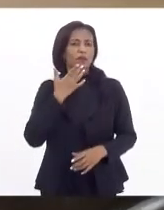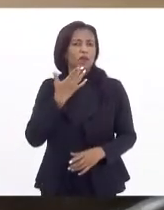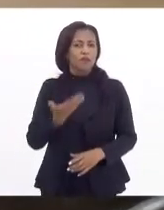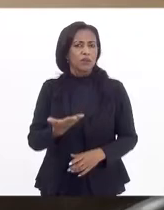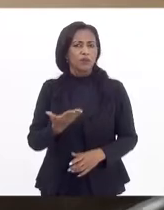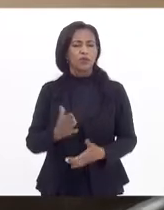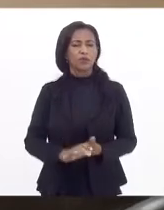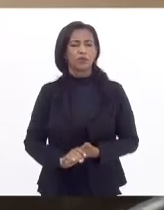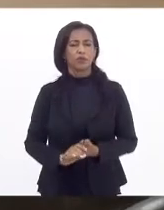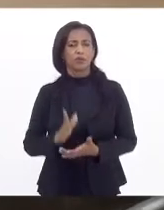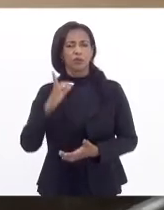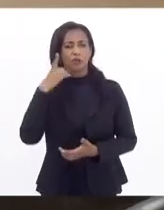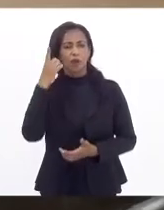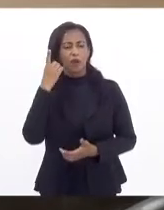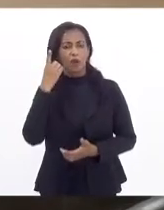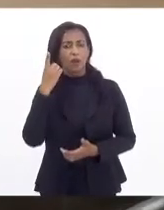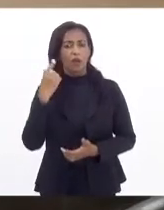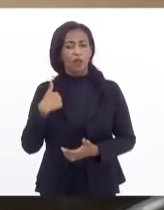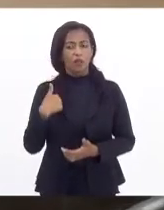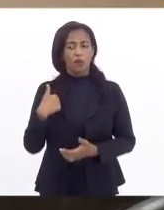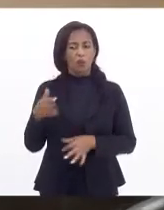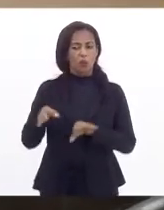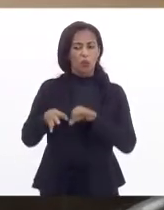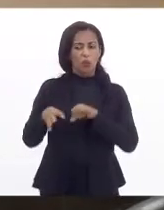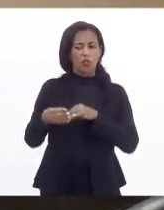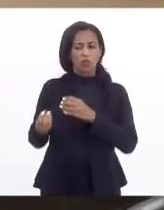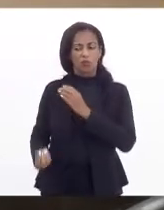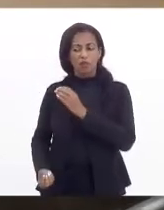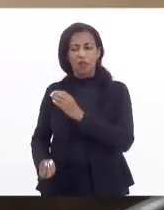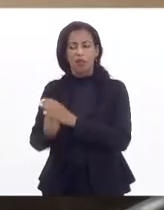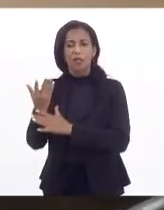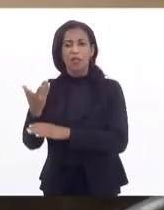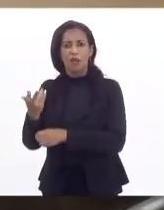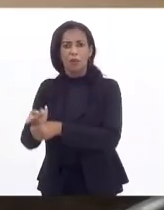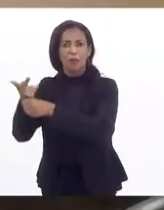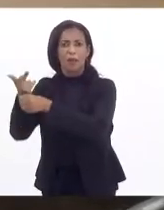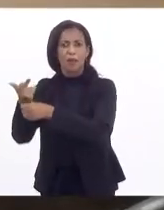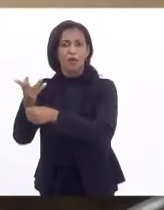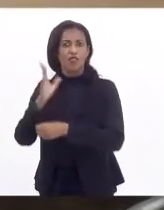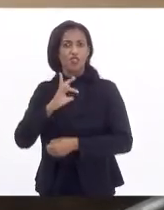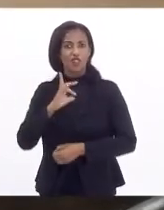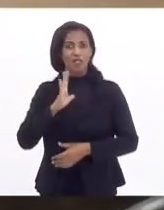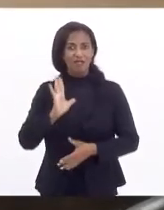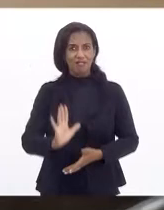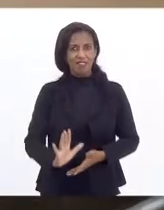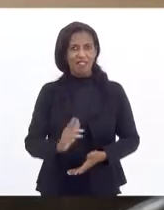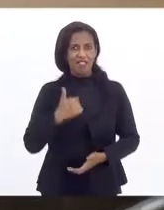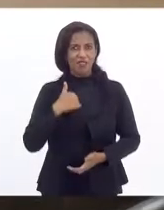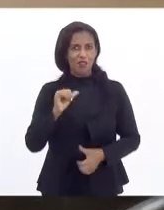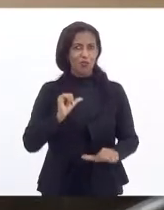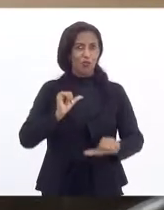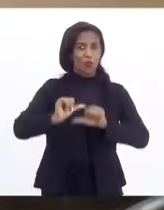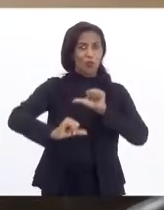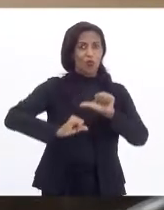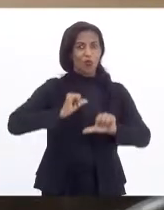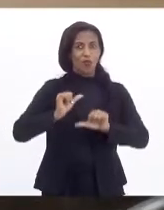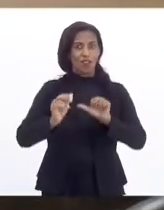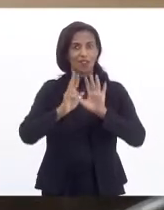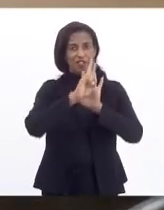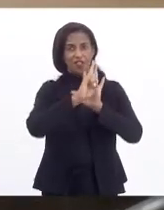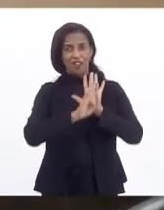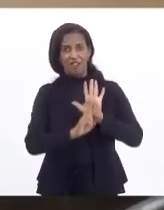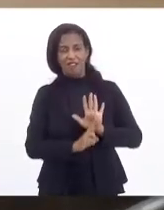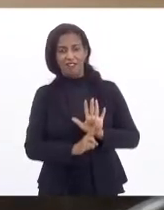aos deputados, porque o meu projeto não está criando prêmio. O prêmio já existe. Eu estou só mudando as normas,